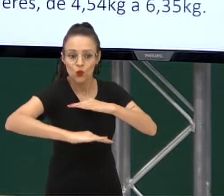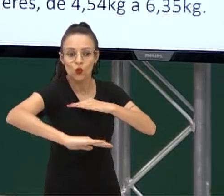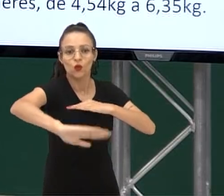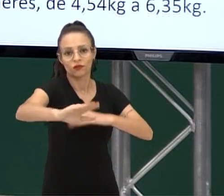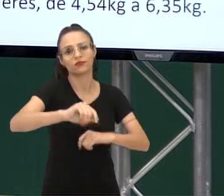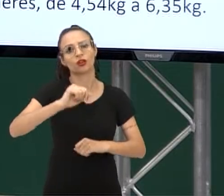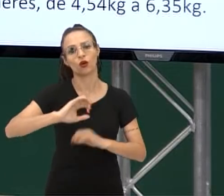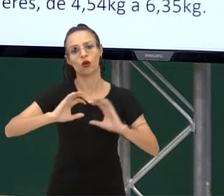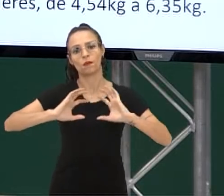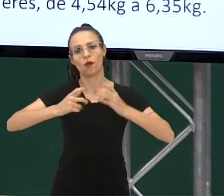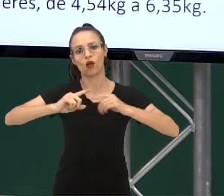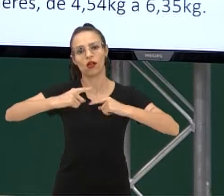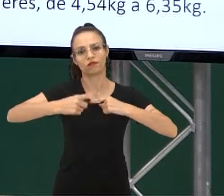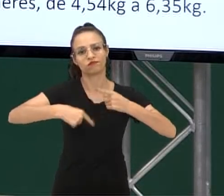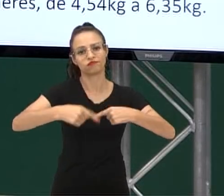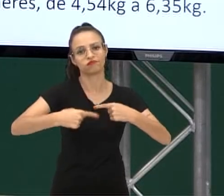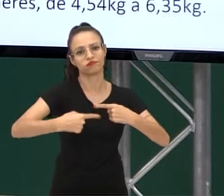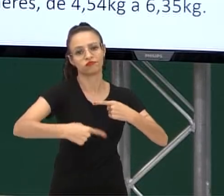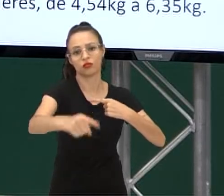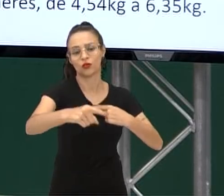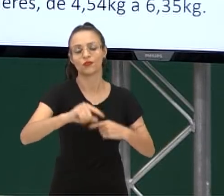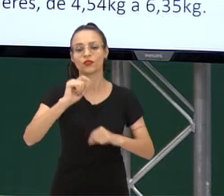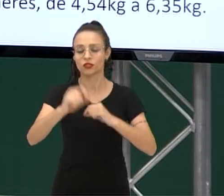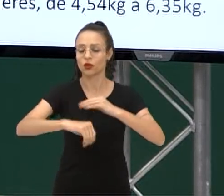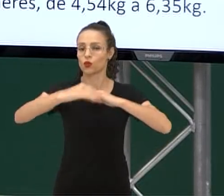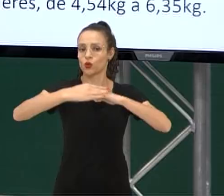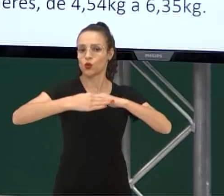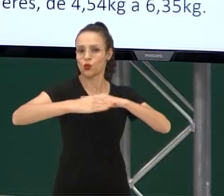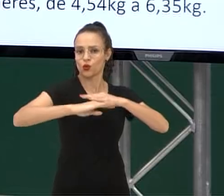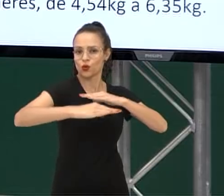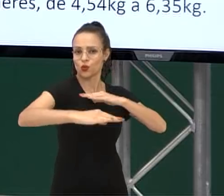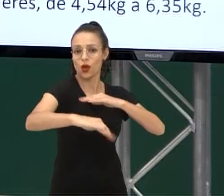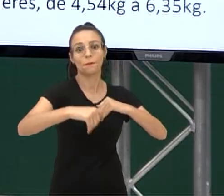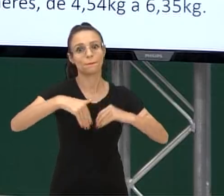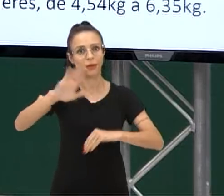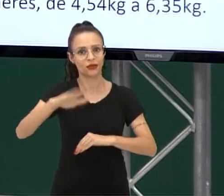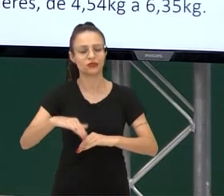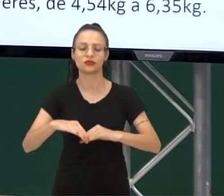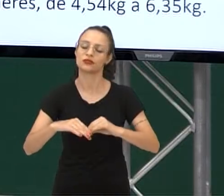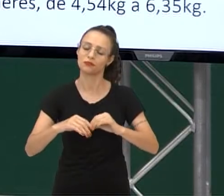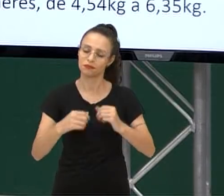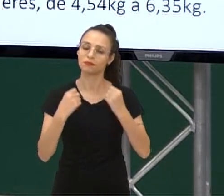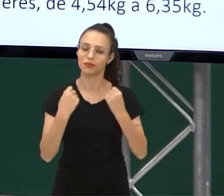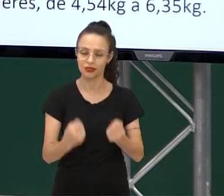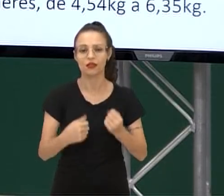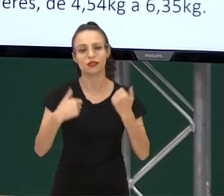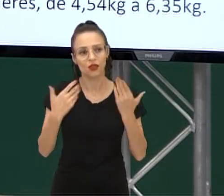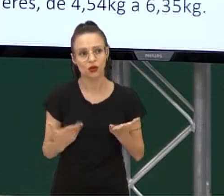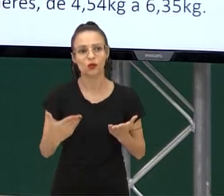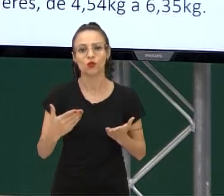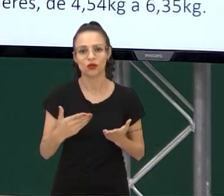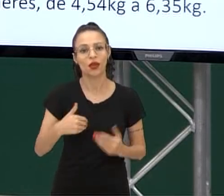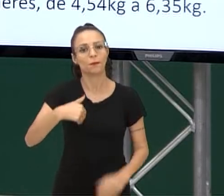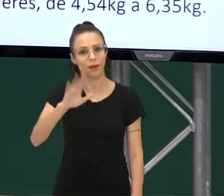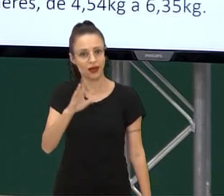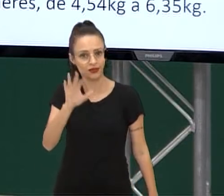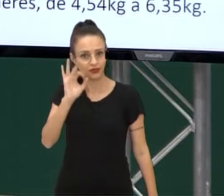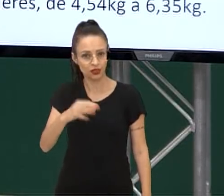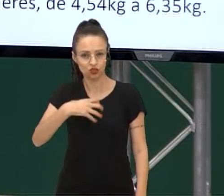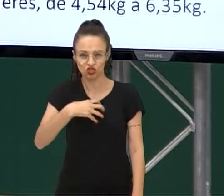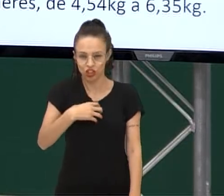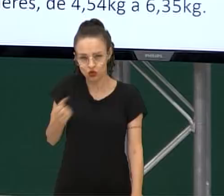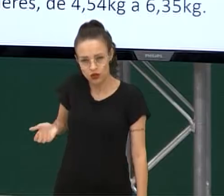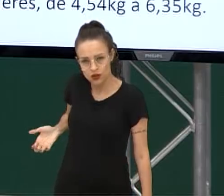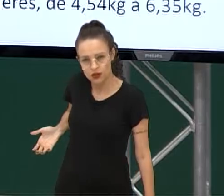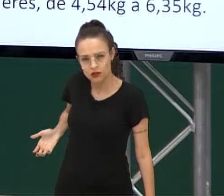se locomove com facilidade. Então, e como ela é bem mais pesada aqui em relação aos pinos, né? Então é mais mira, é mais